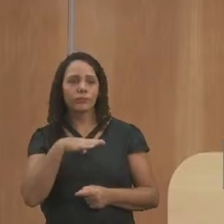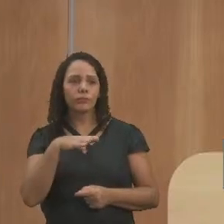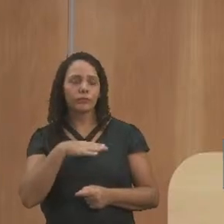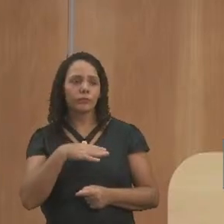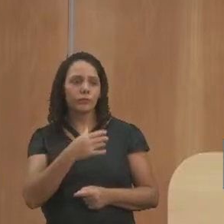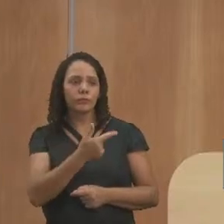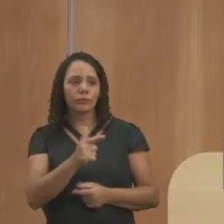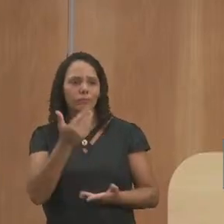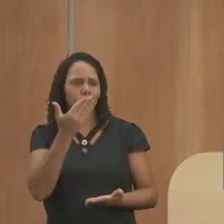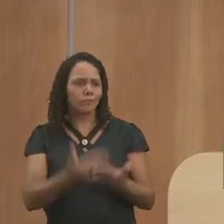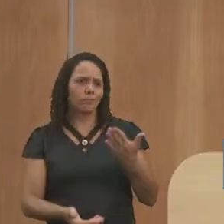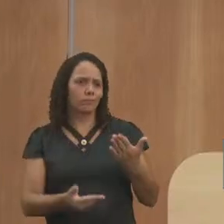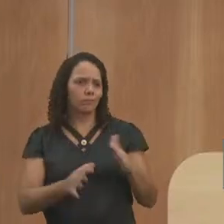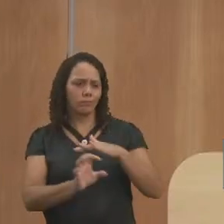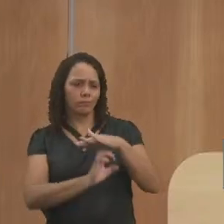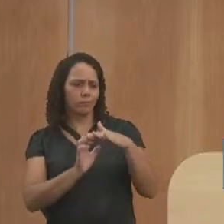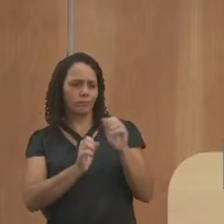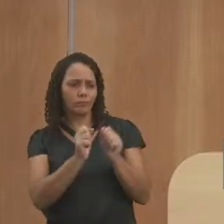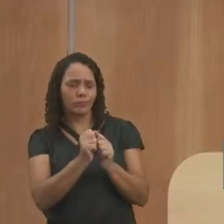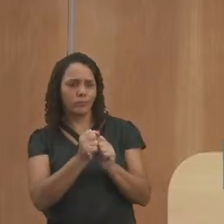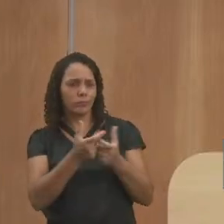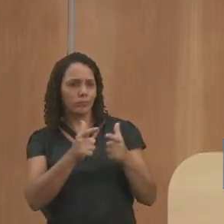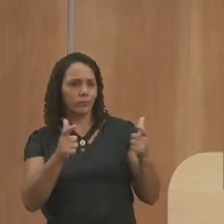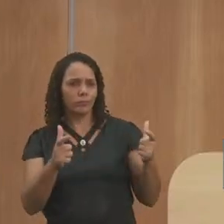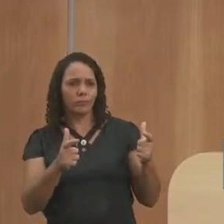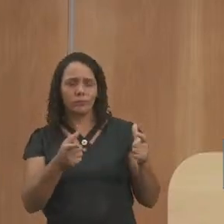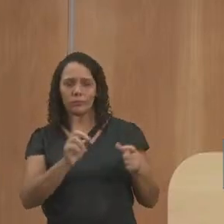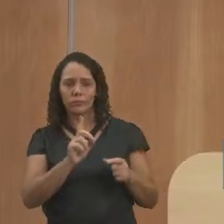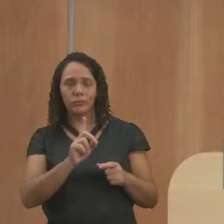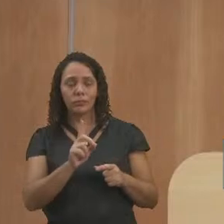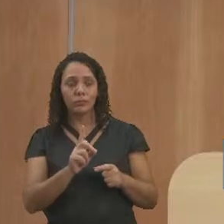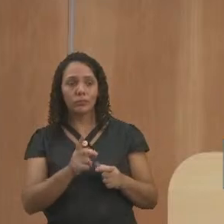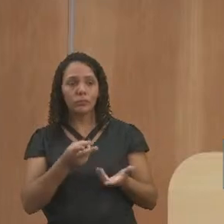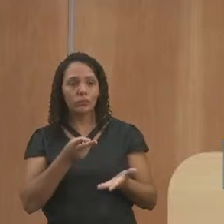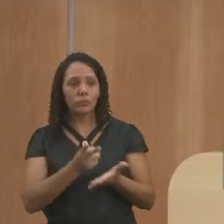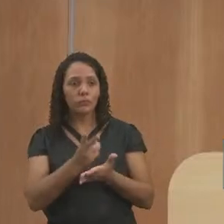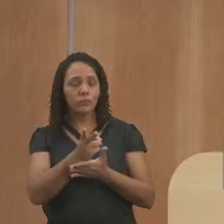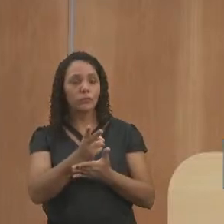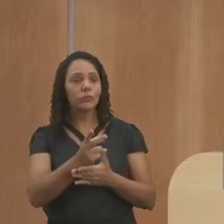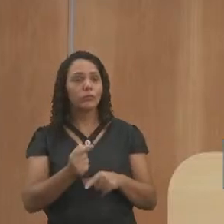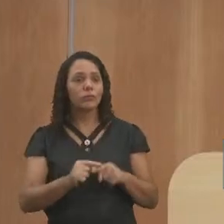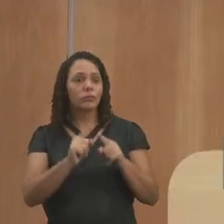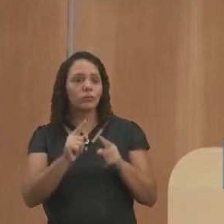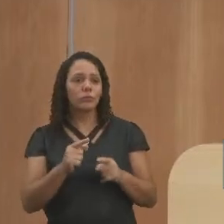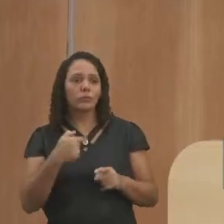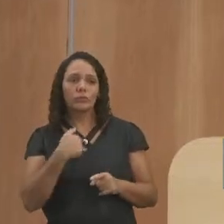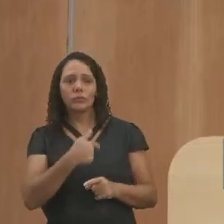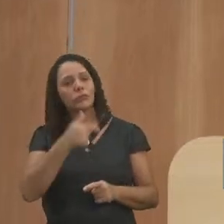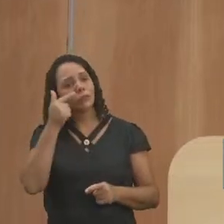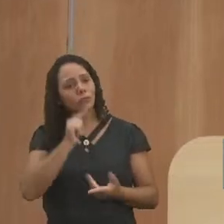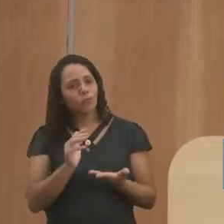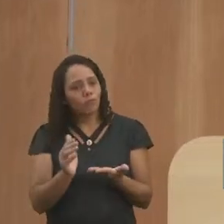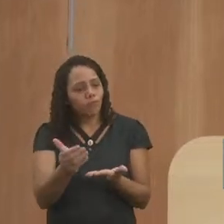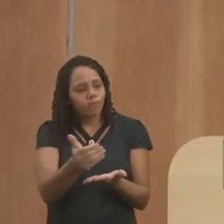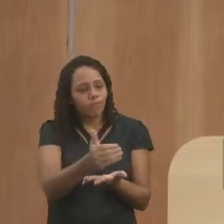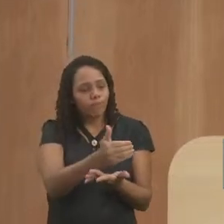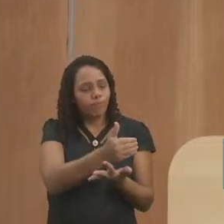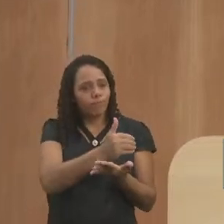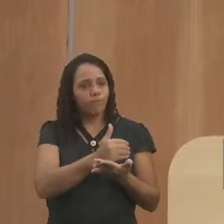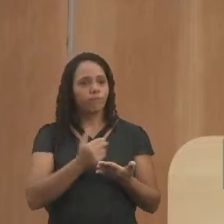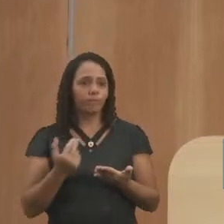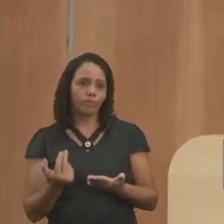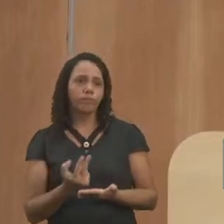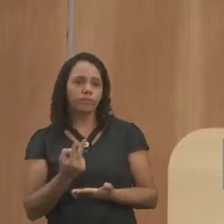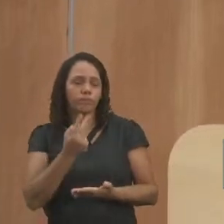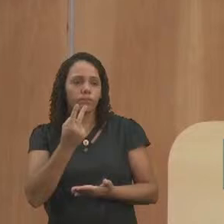tenha perdido grandes empresas, grandes indústrias, ele continua contribuindo, porém a gente não está conseguindo arrecadar esse valor